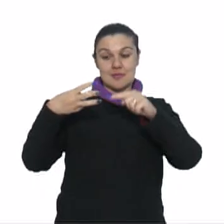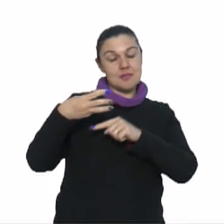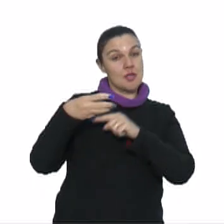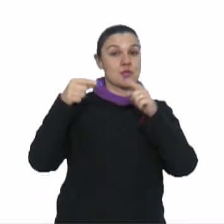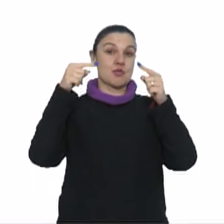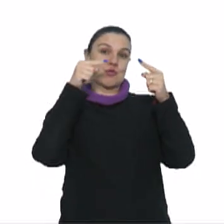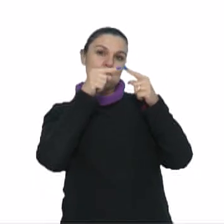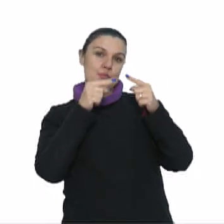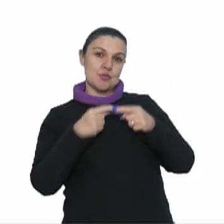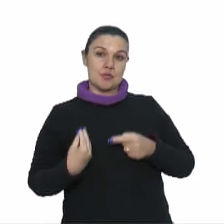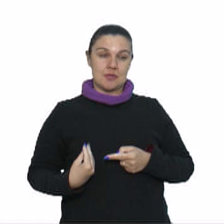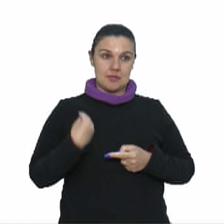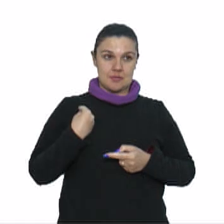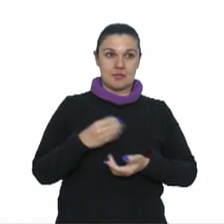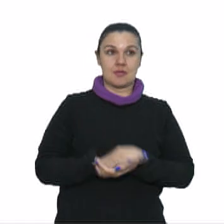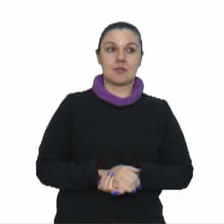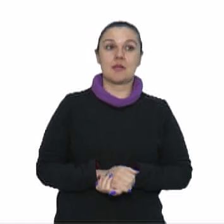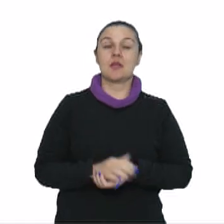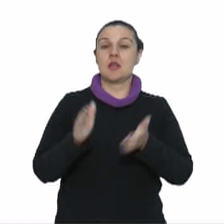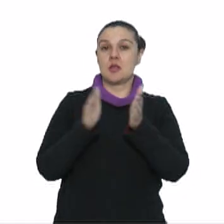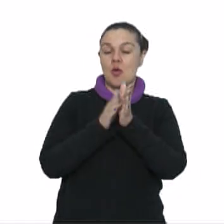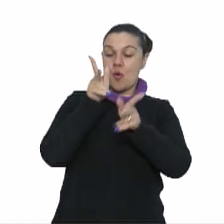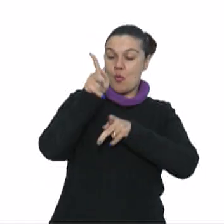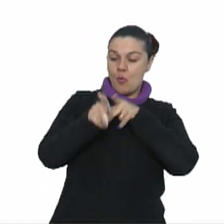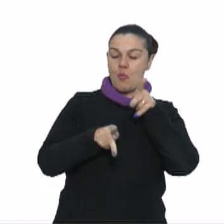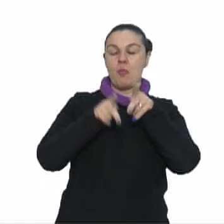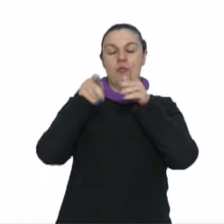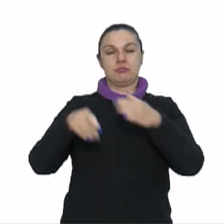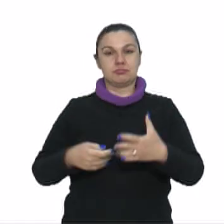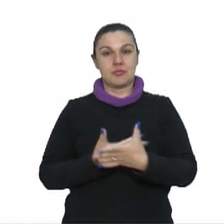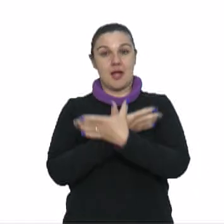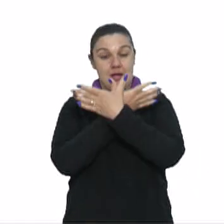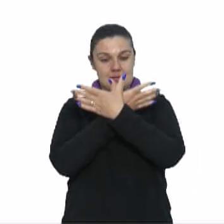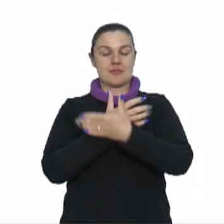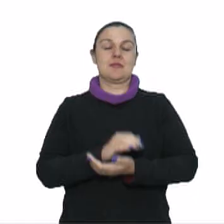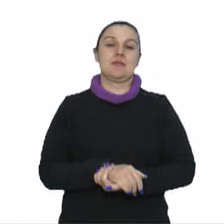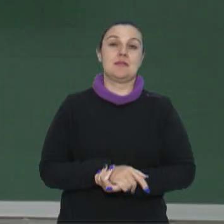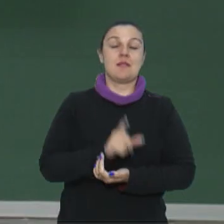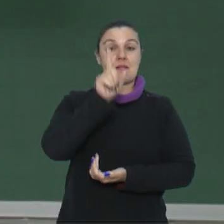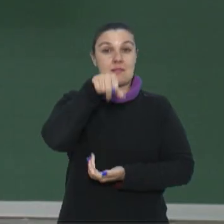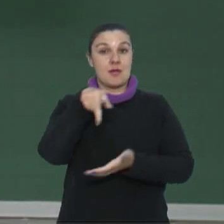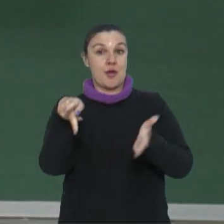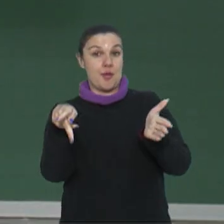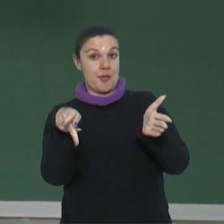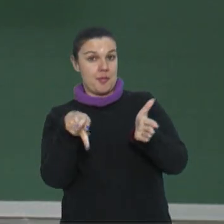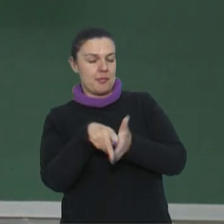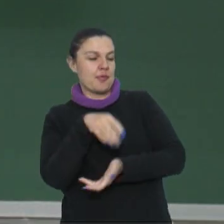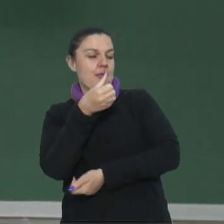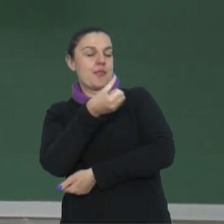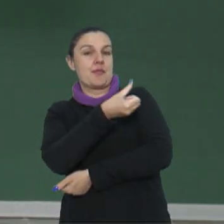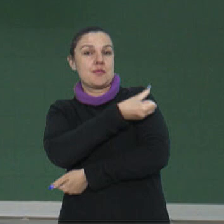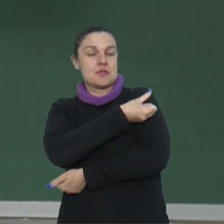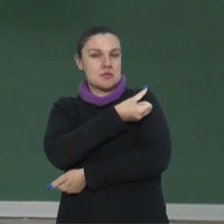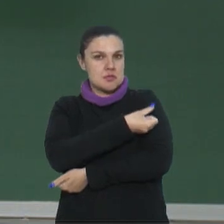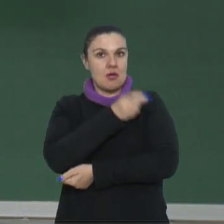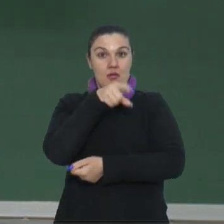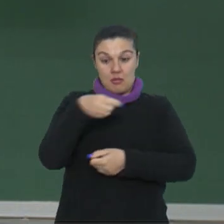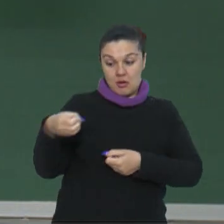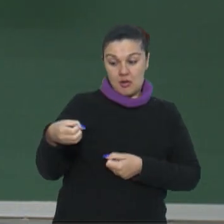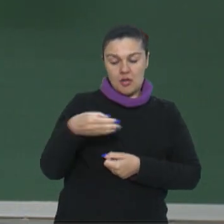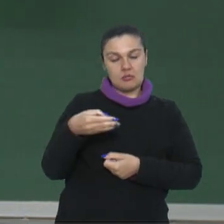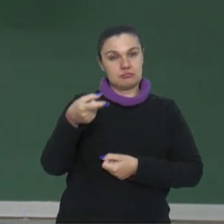objetivos. Civilização Azteca. É um conteúdo para o sexto ano, poxa vida. Vamos falar de uma maneira até